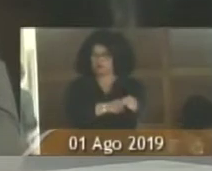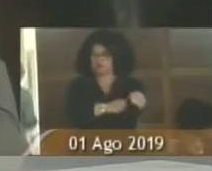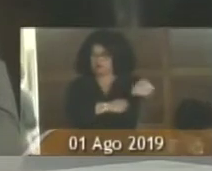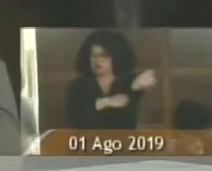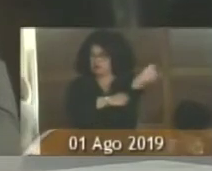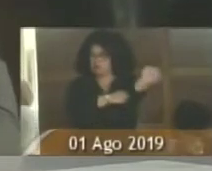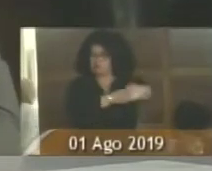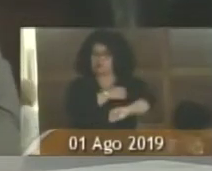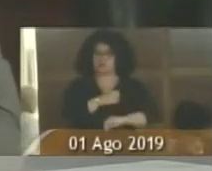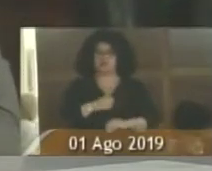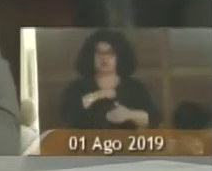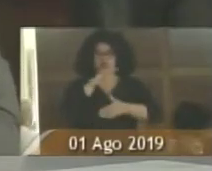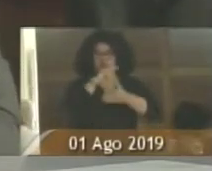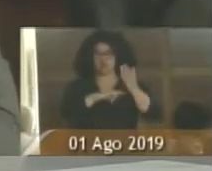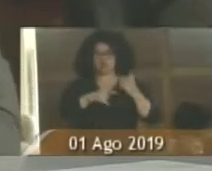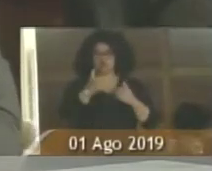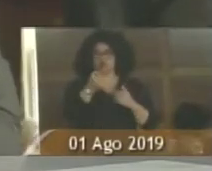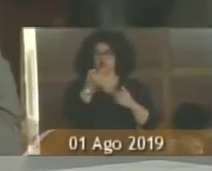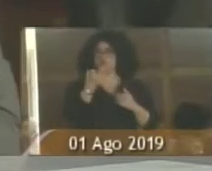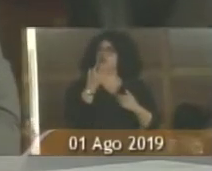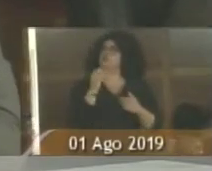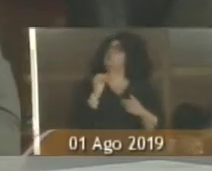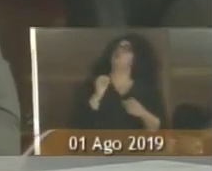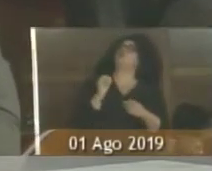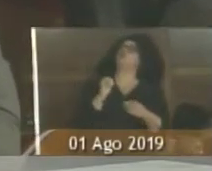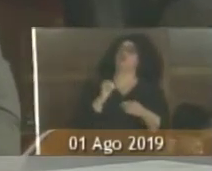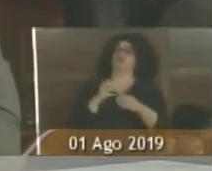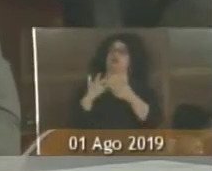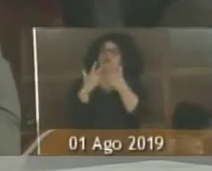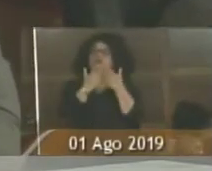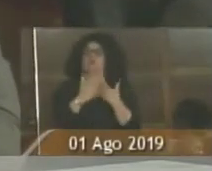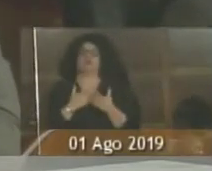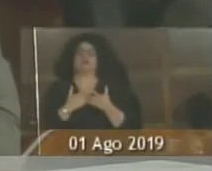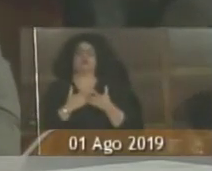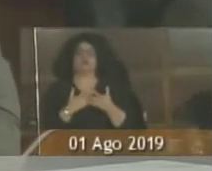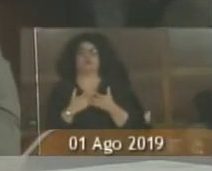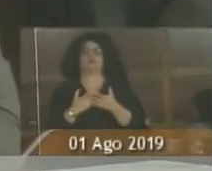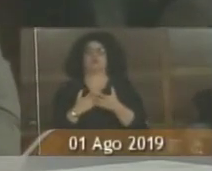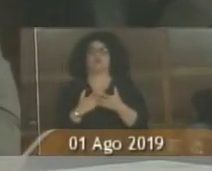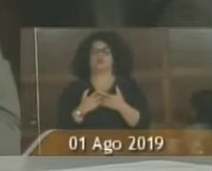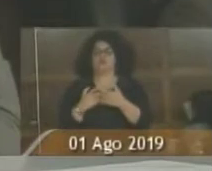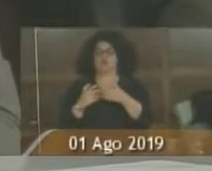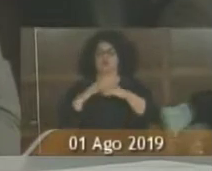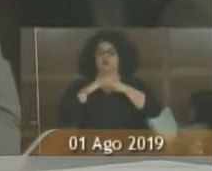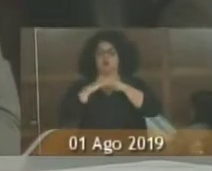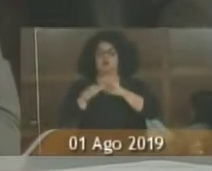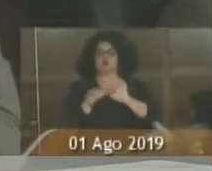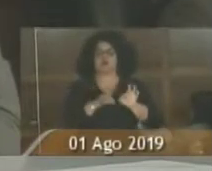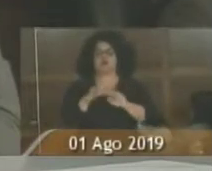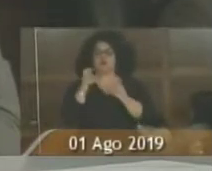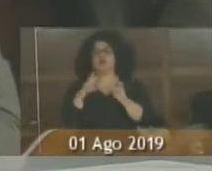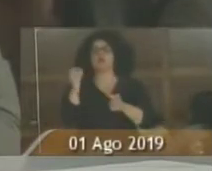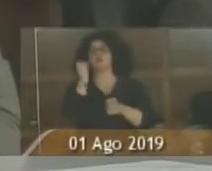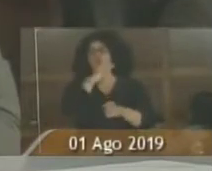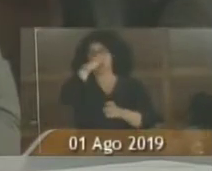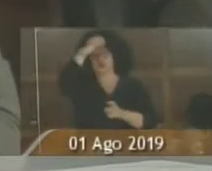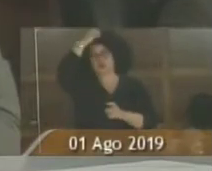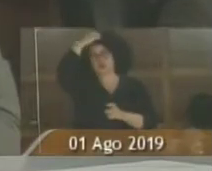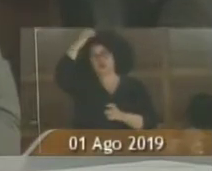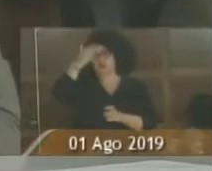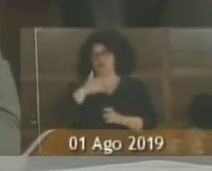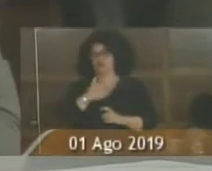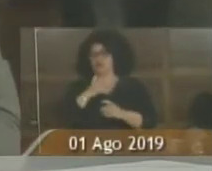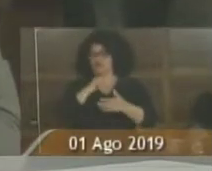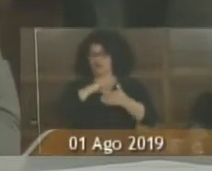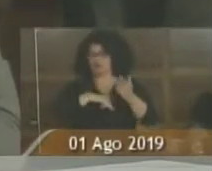Angra. Indicação 2030, indicando ao prefeito o recapeamento asfáltico da rua Piripiri, bairro Nova Angra. Indicação 2034, indicando ao